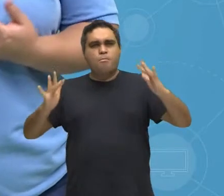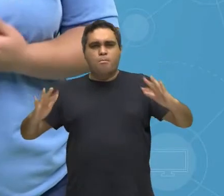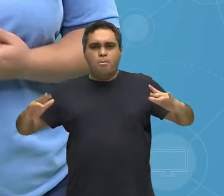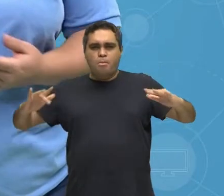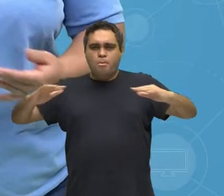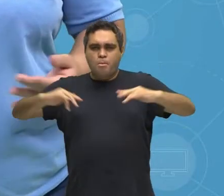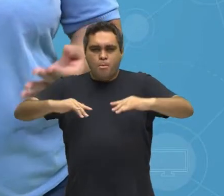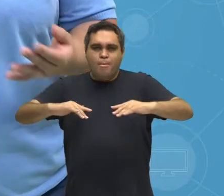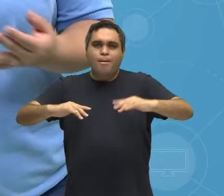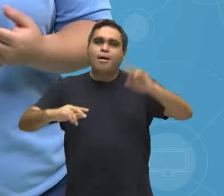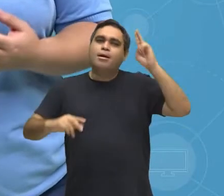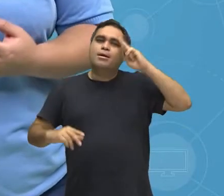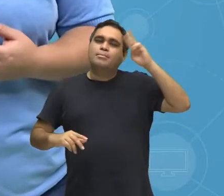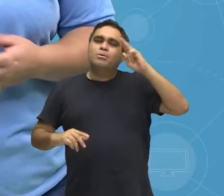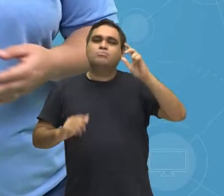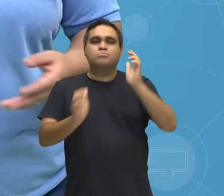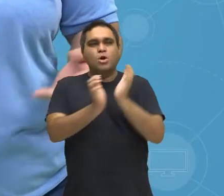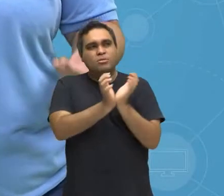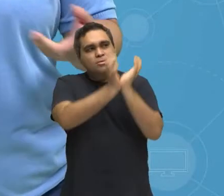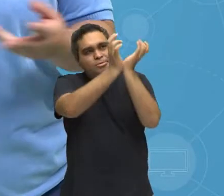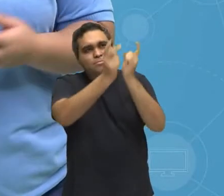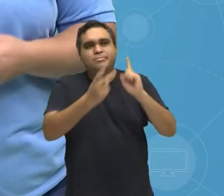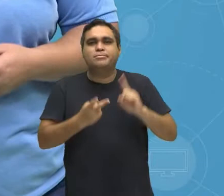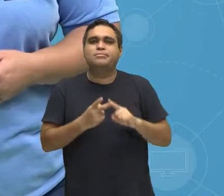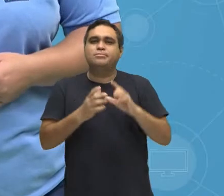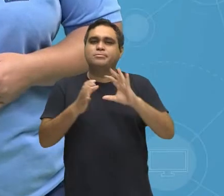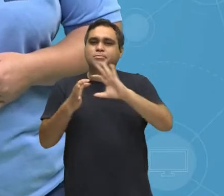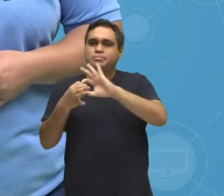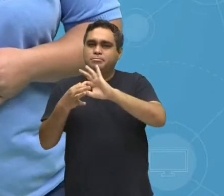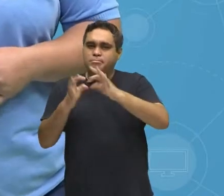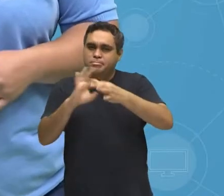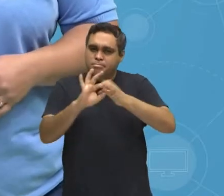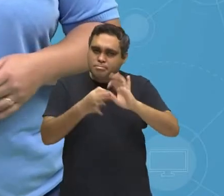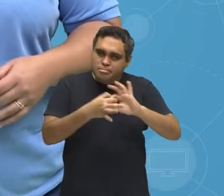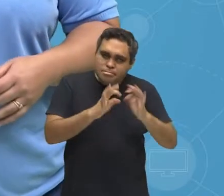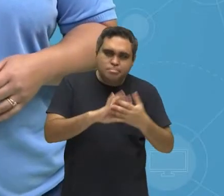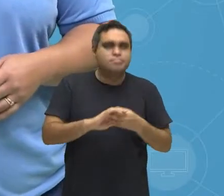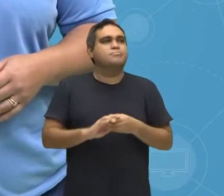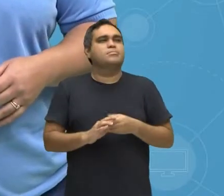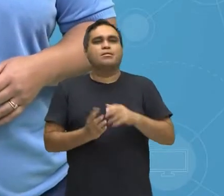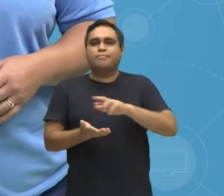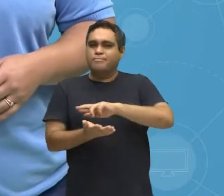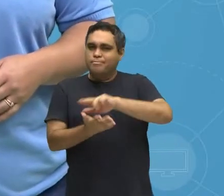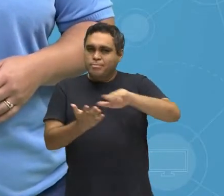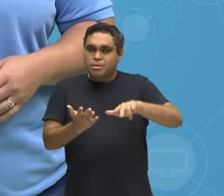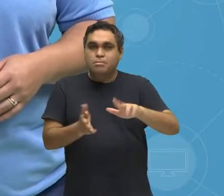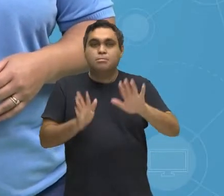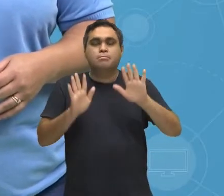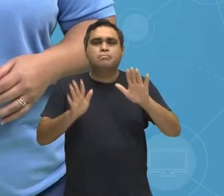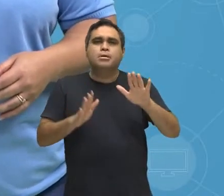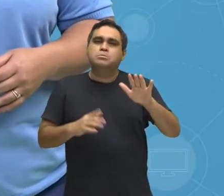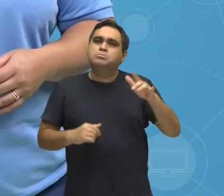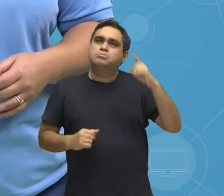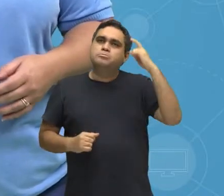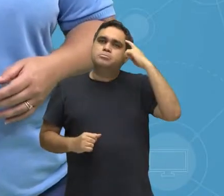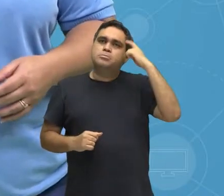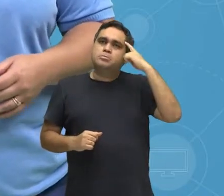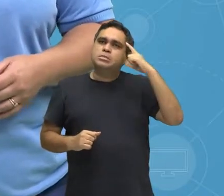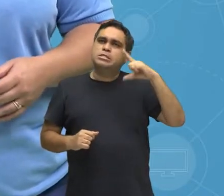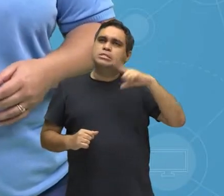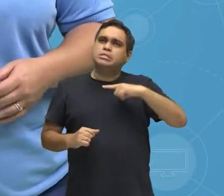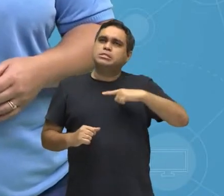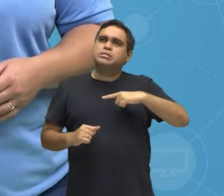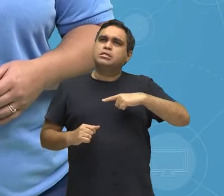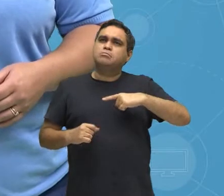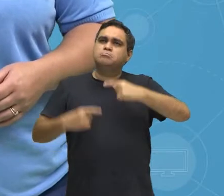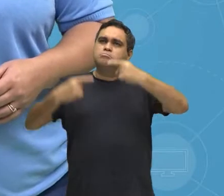do Mundo, Olimpíadas, Paralimpíadas, né? Mas a gente nunca parou para pensar que tem os Jogos